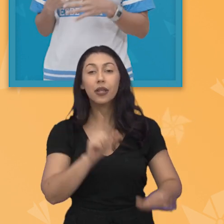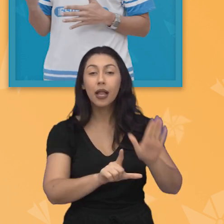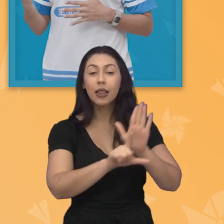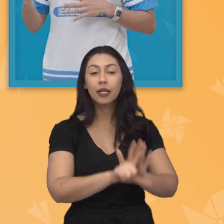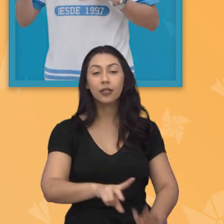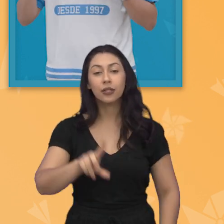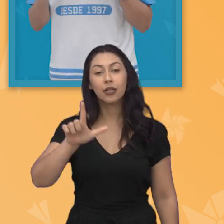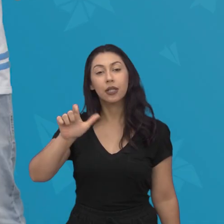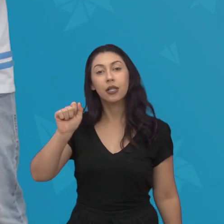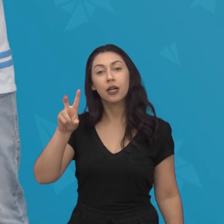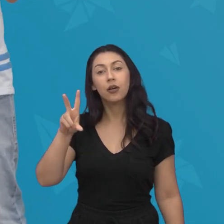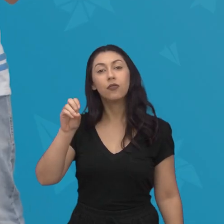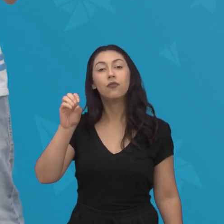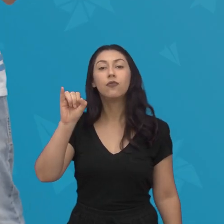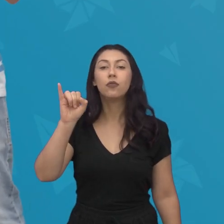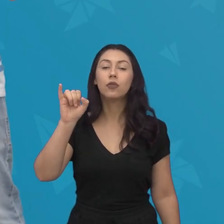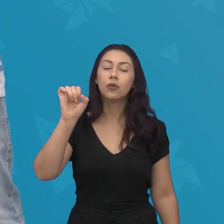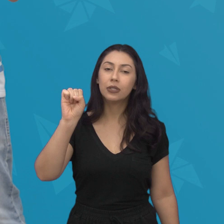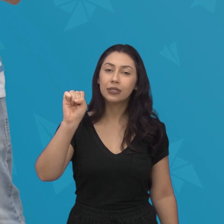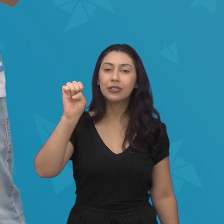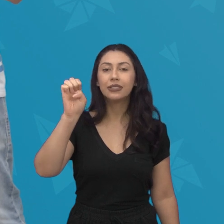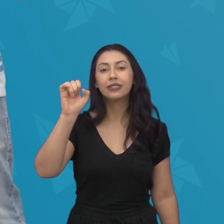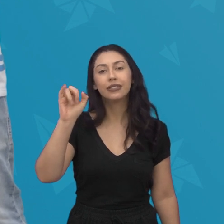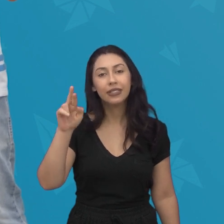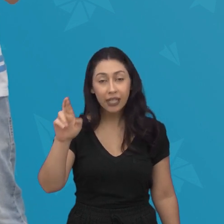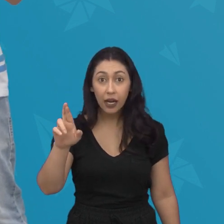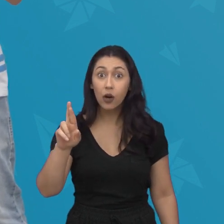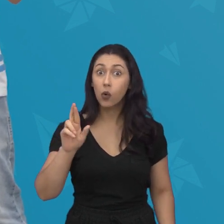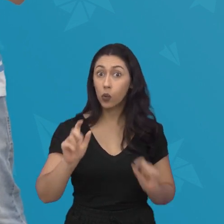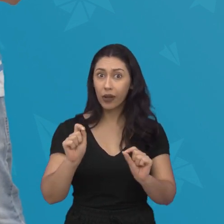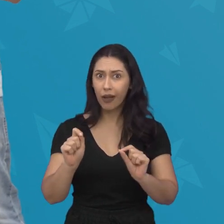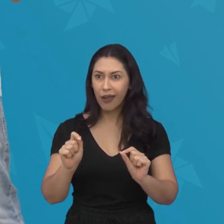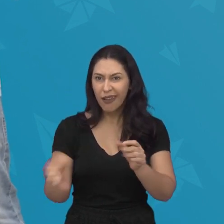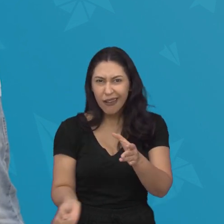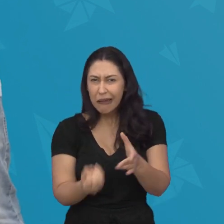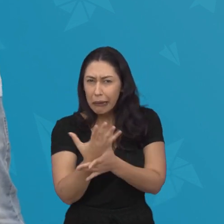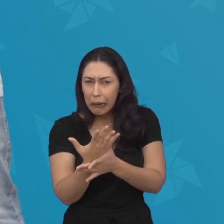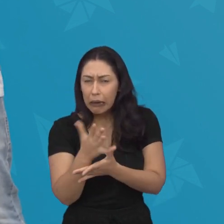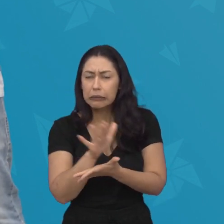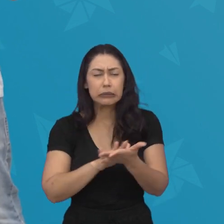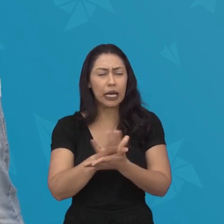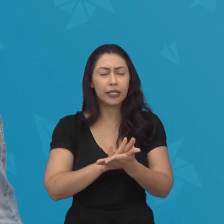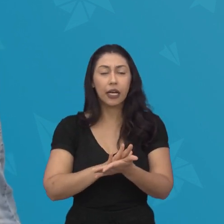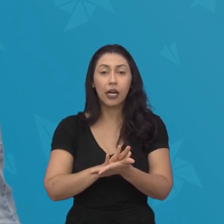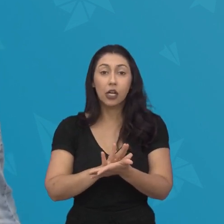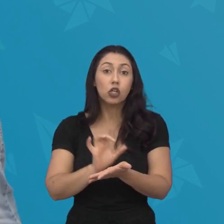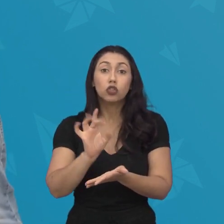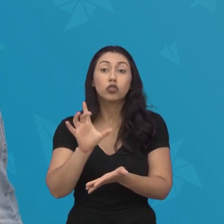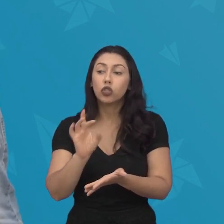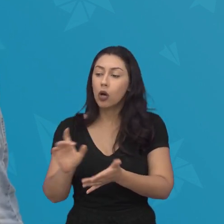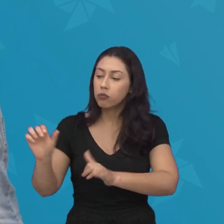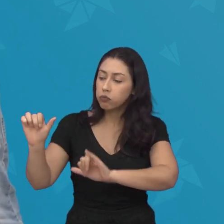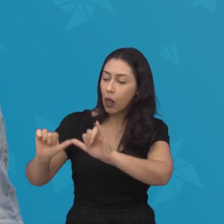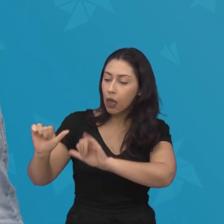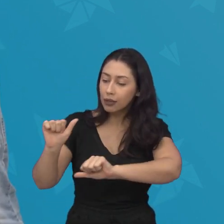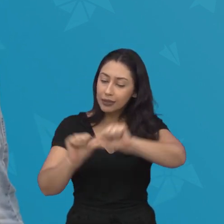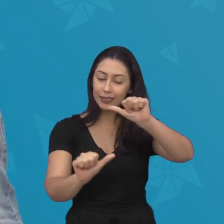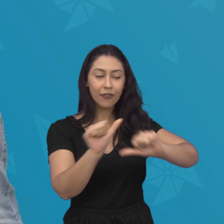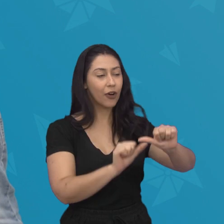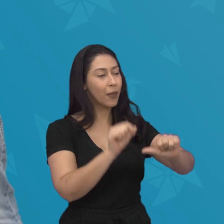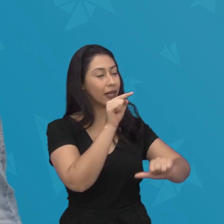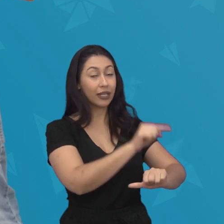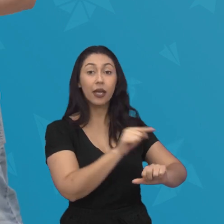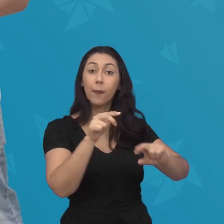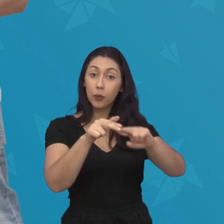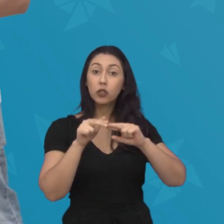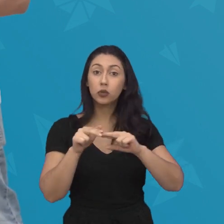gente vai relembrar também, né, que nada na natureza nada se cria, nada se perde, tudo se transforma, né? Então que a gente não pode ter mais átomos de um lado do que do